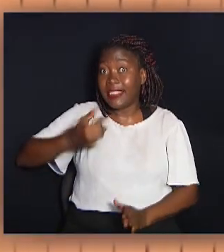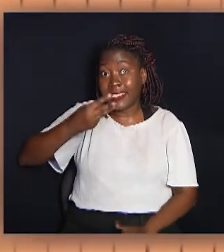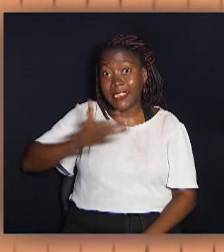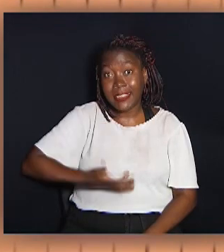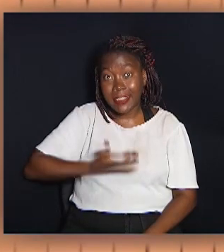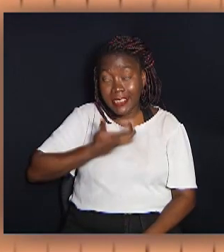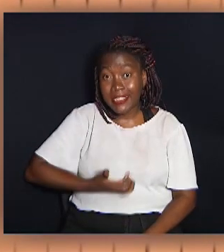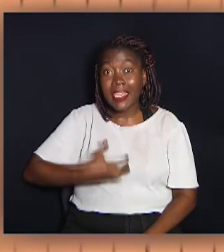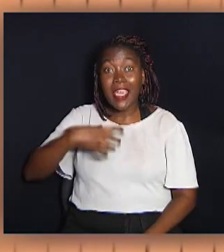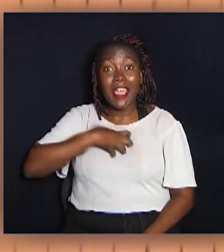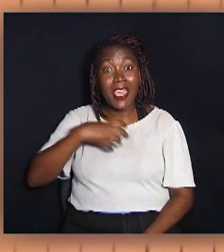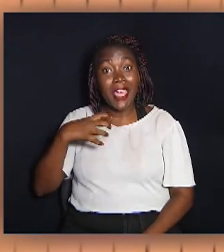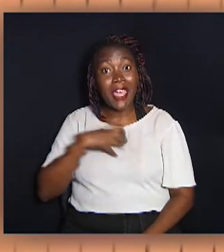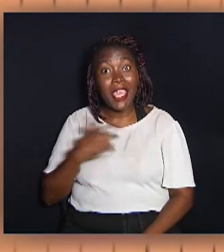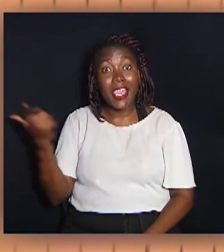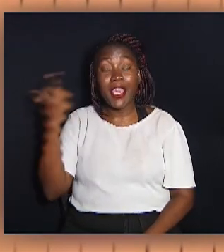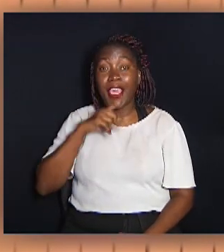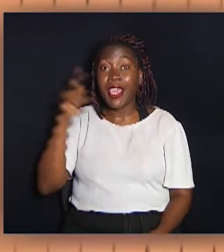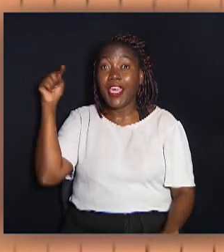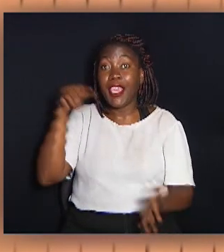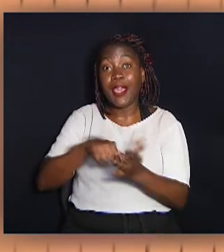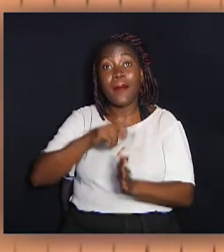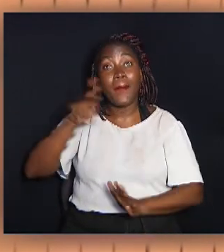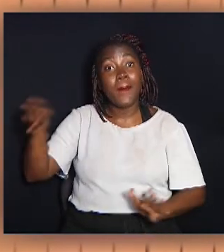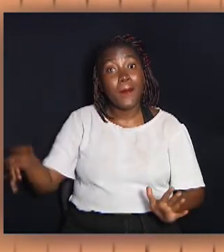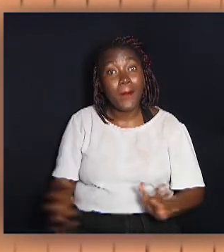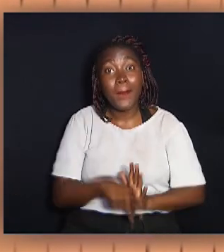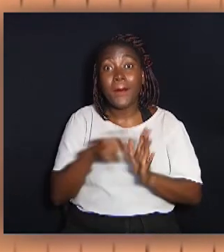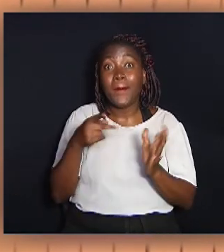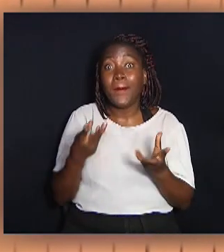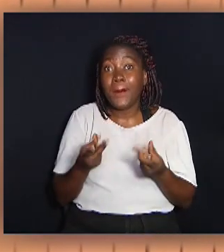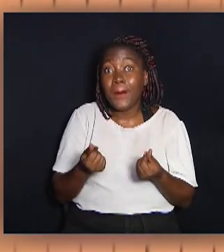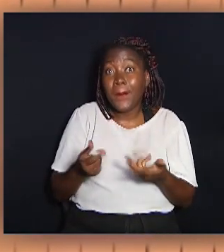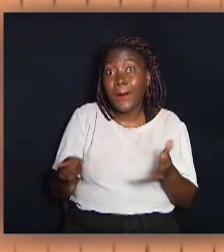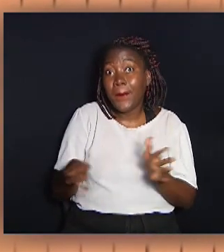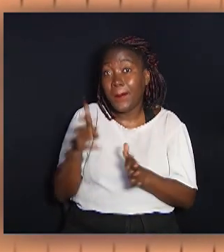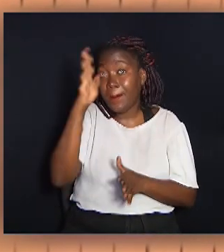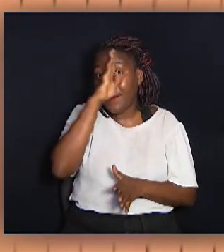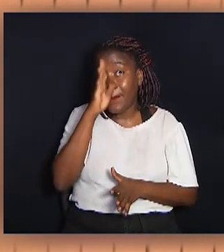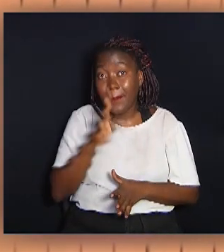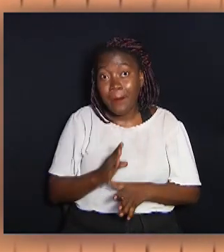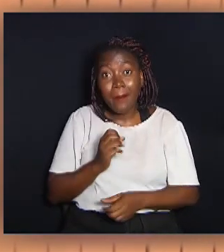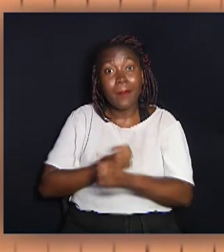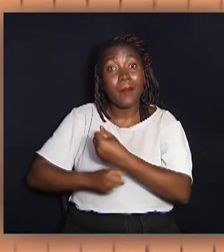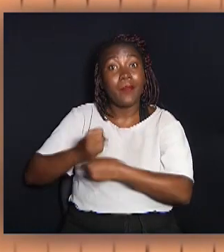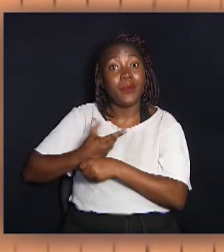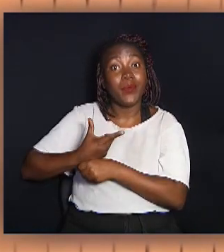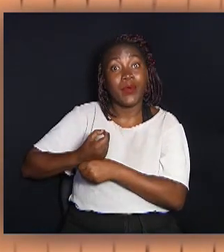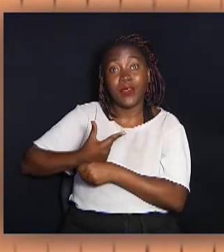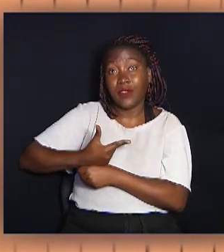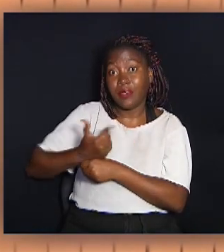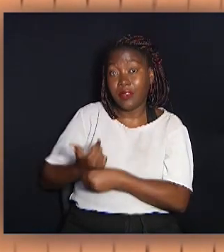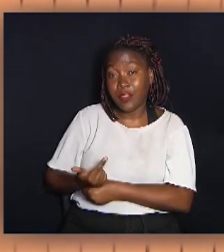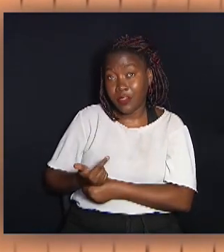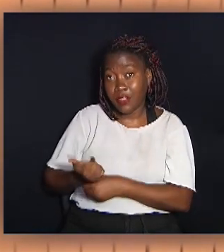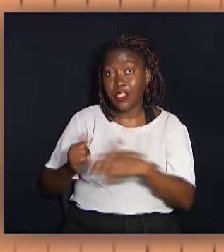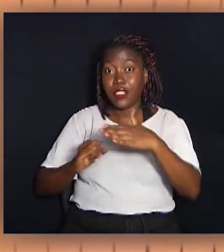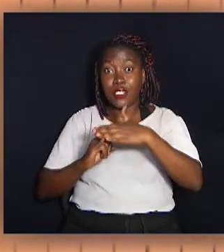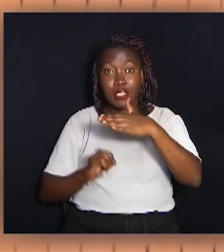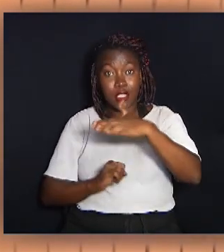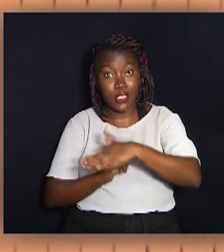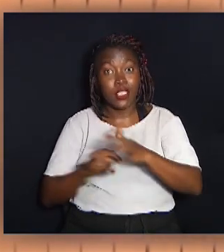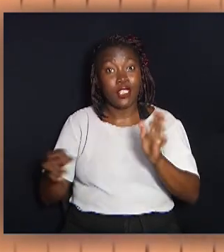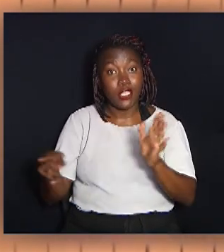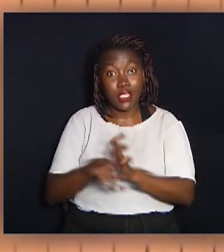alcançou o patamar de Patrimônio Cultural do Brasil em 2021 pelo Instituto do Patrimônio Histórico e Artístico Nacional,